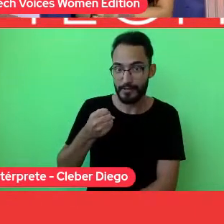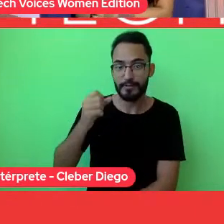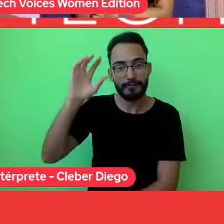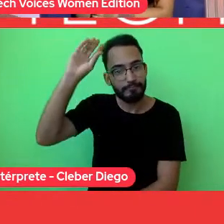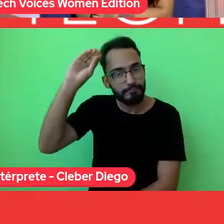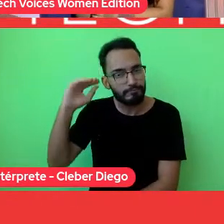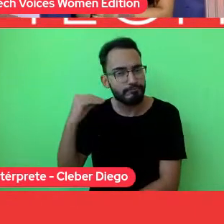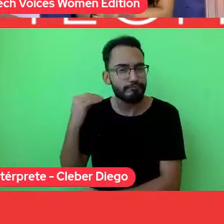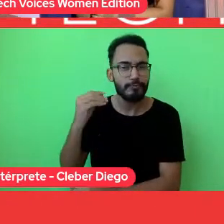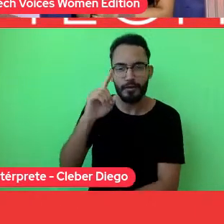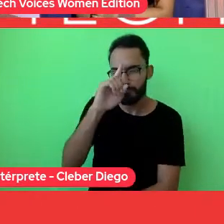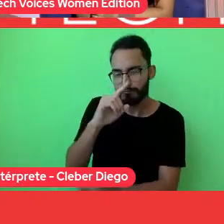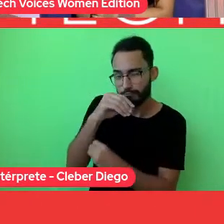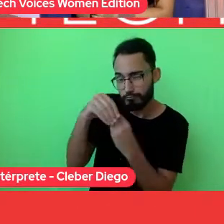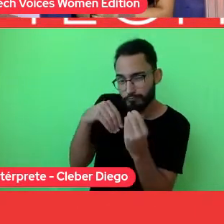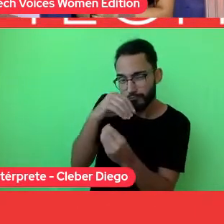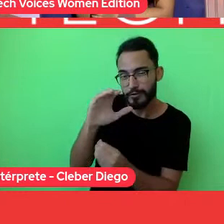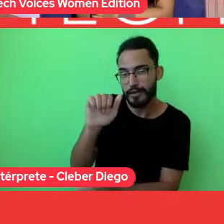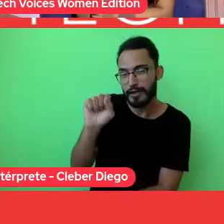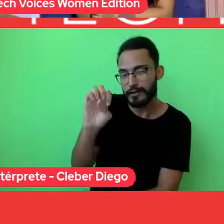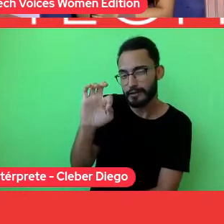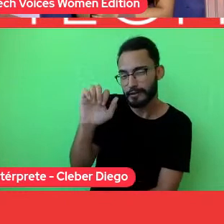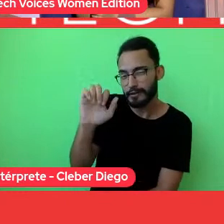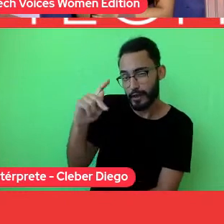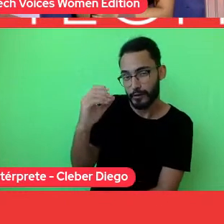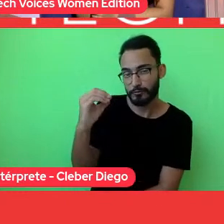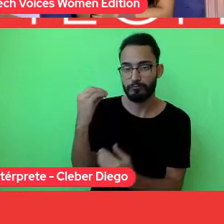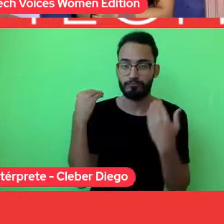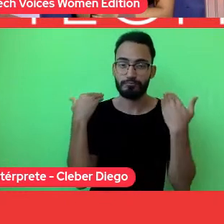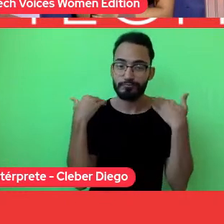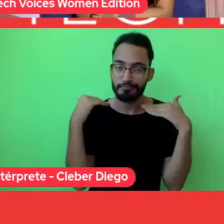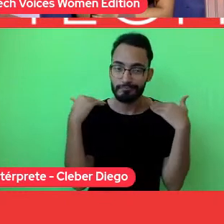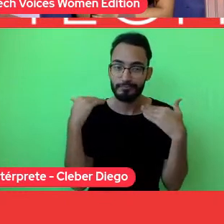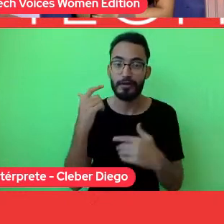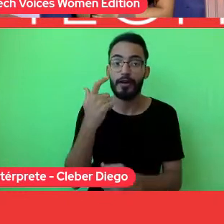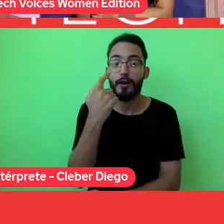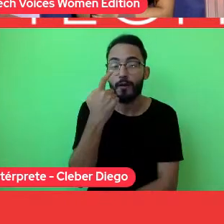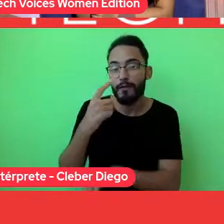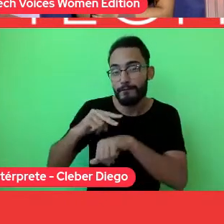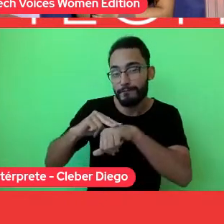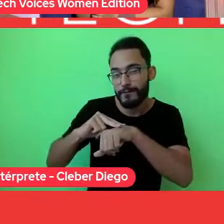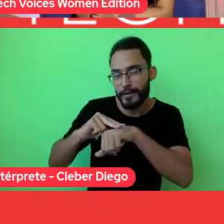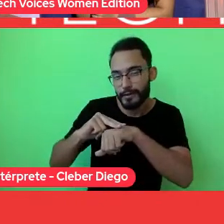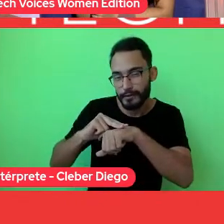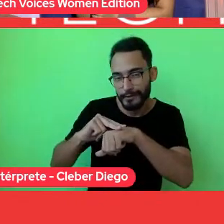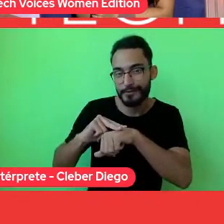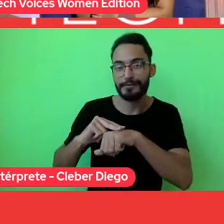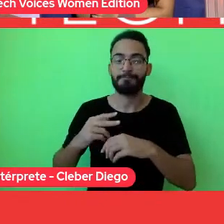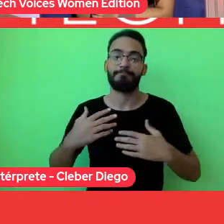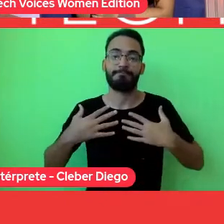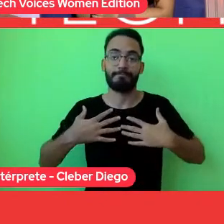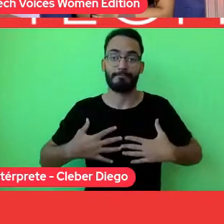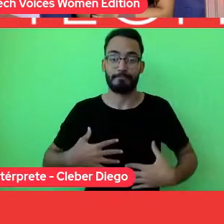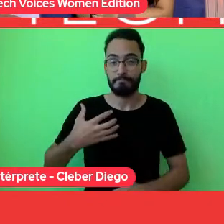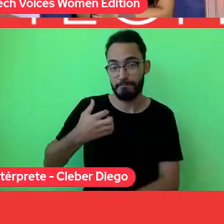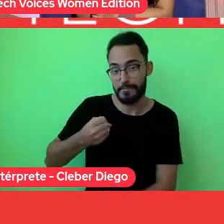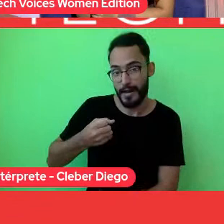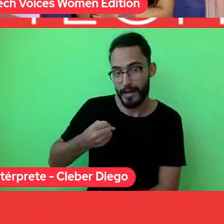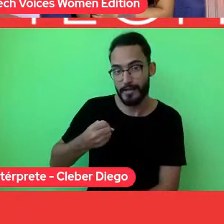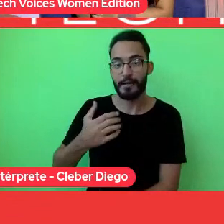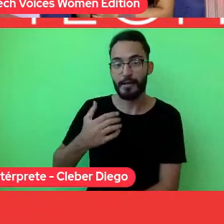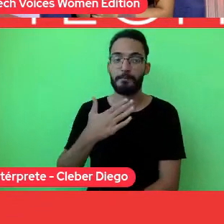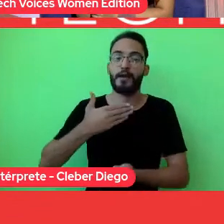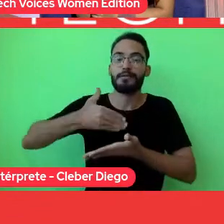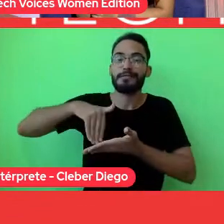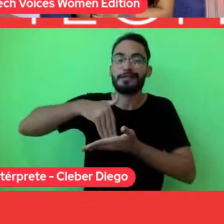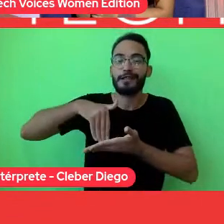altura do ombro, ondulado. Meus olhos são verde acastanhado, estou usando uma blusa branca e estou aqui no meu